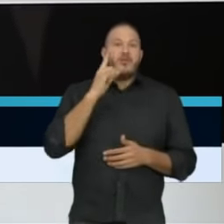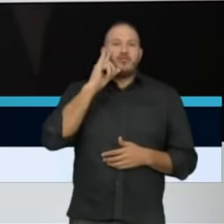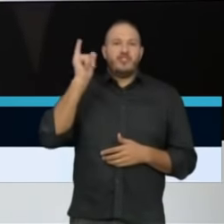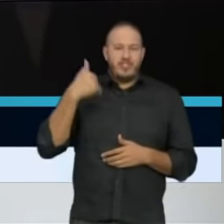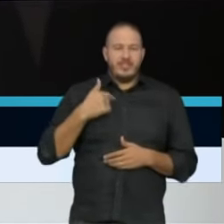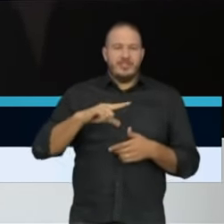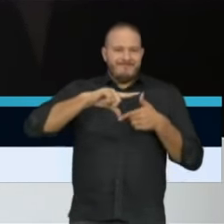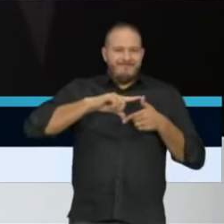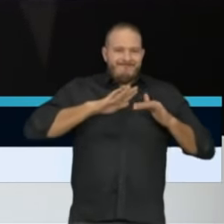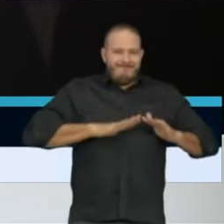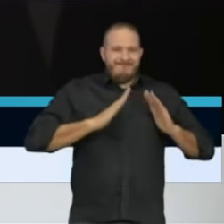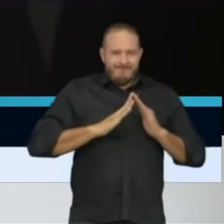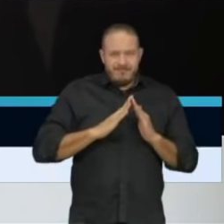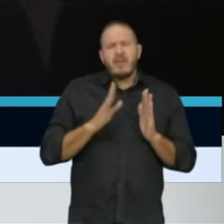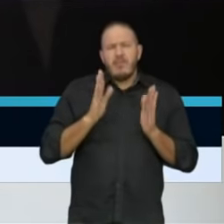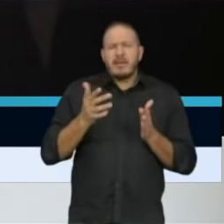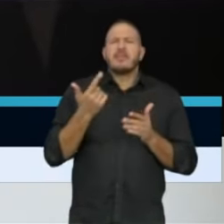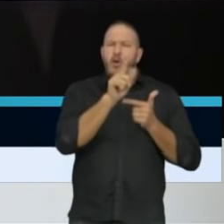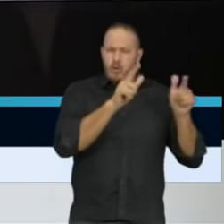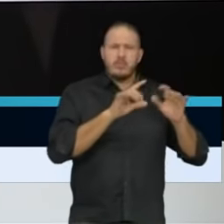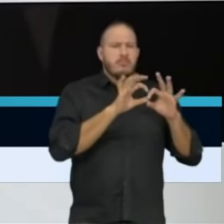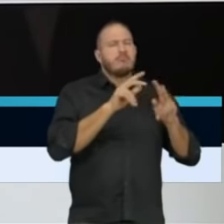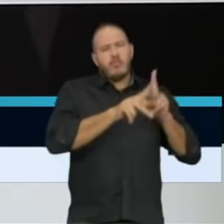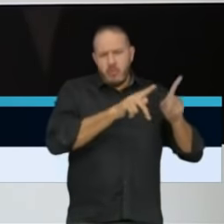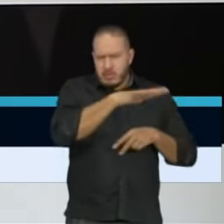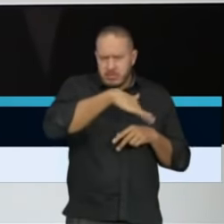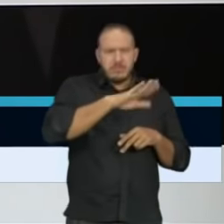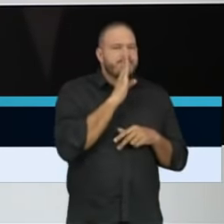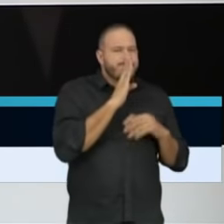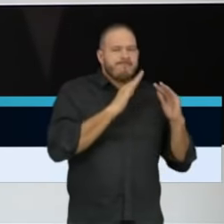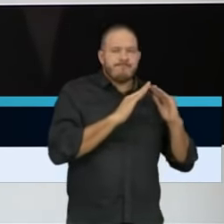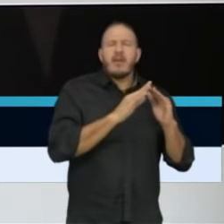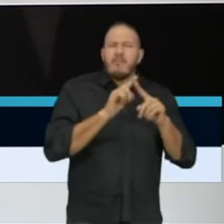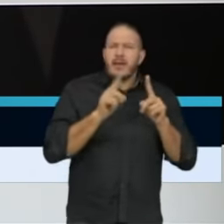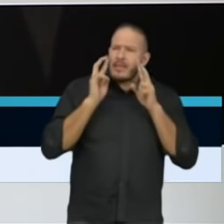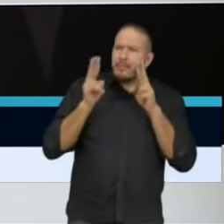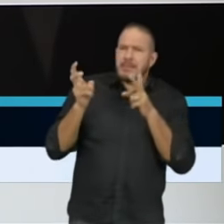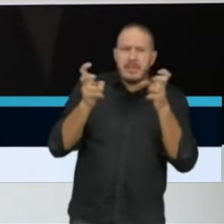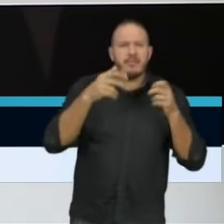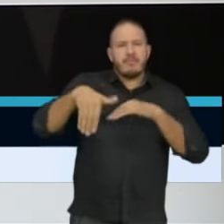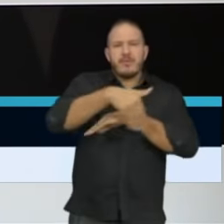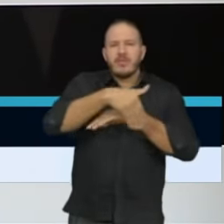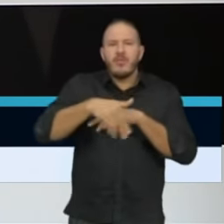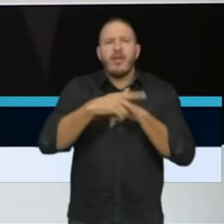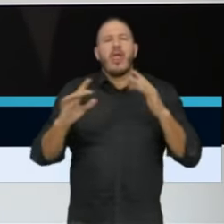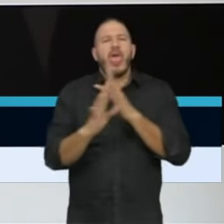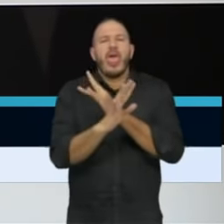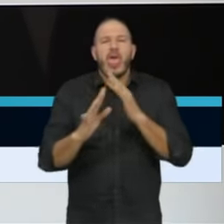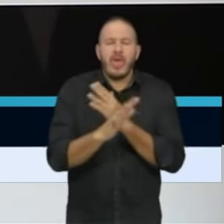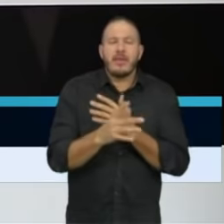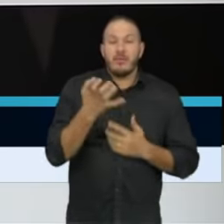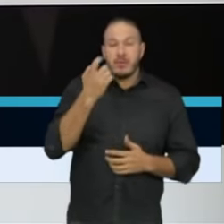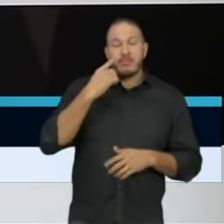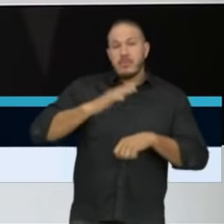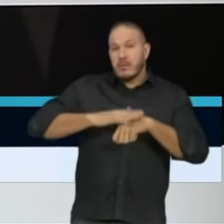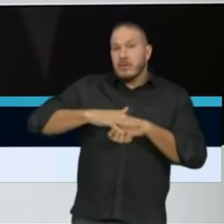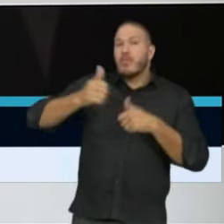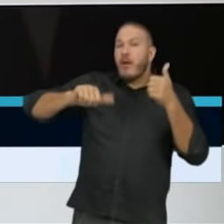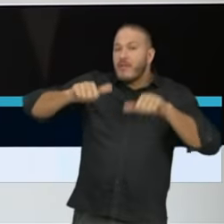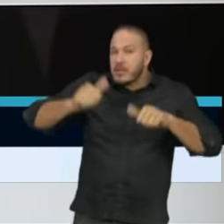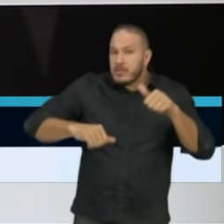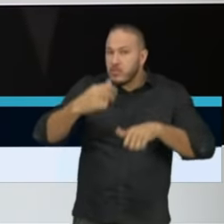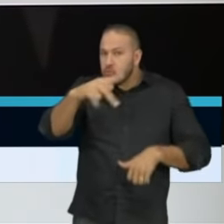de restrição para a população. A gente ainda vê muita gente nas ruas. Eu queria que o senhor me fizesse uma avaliação de se